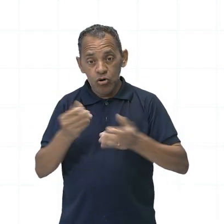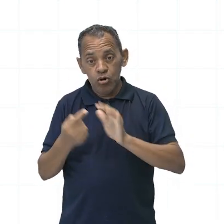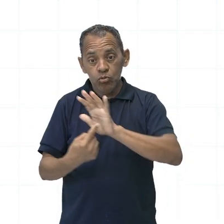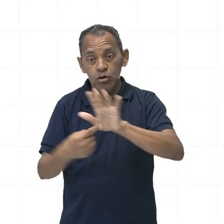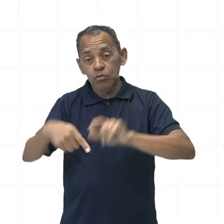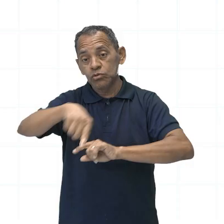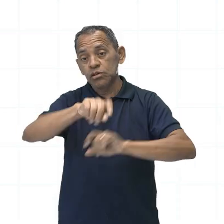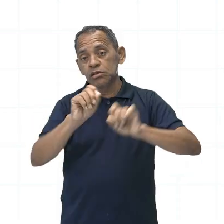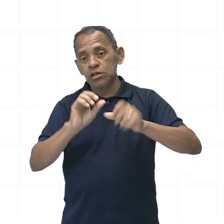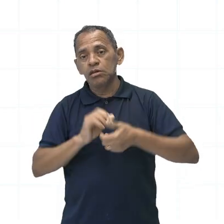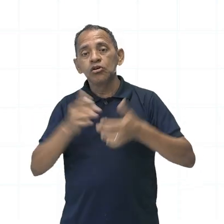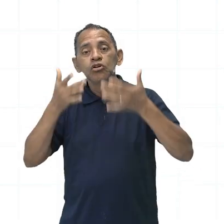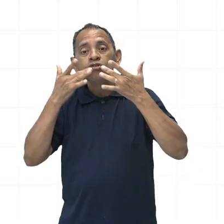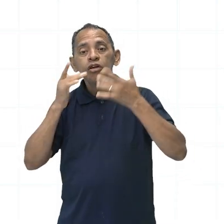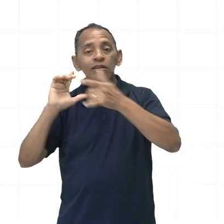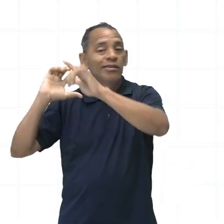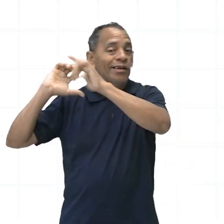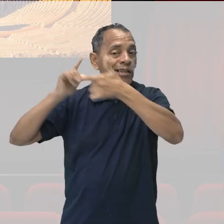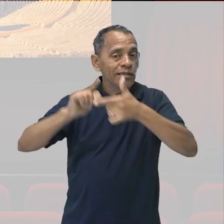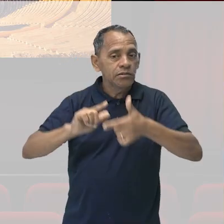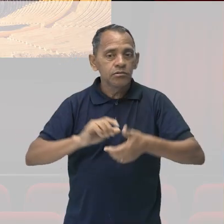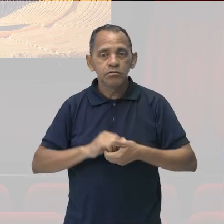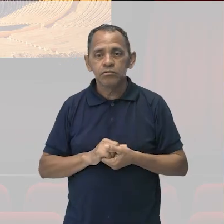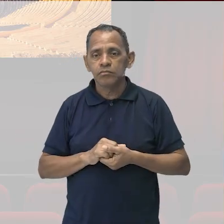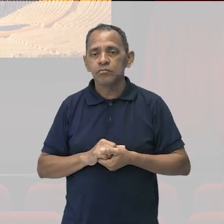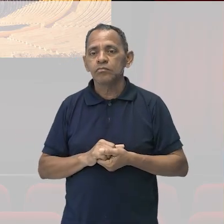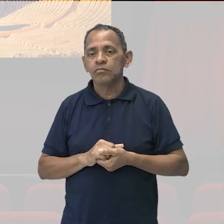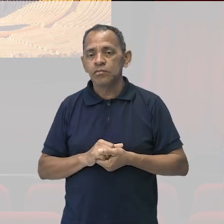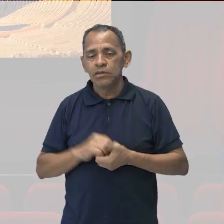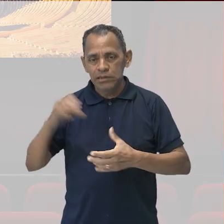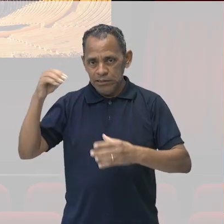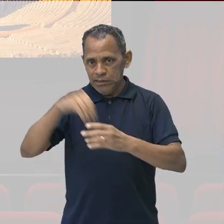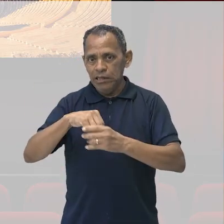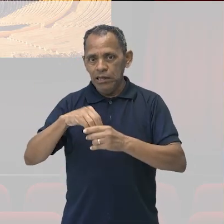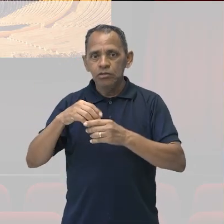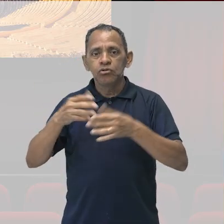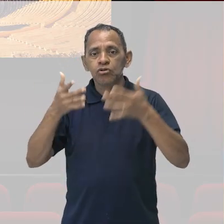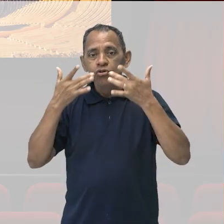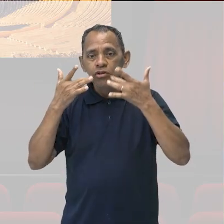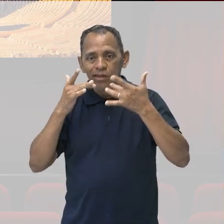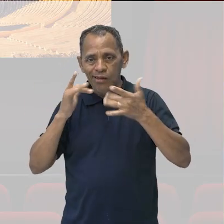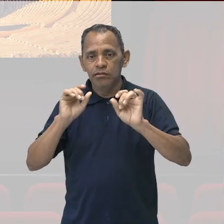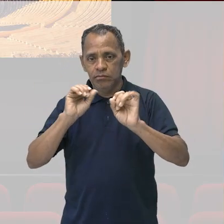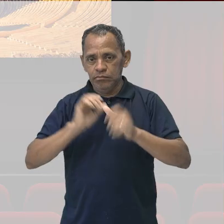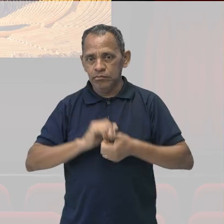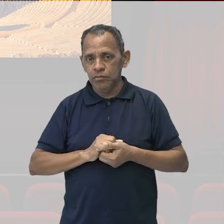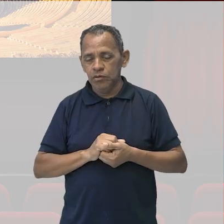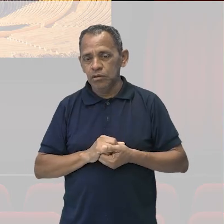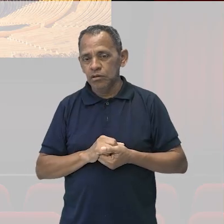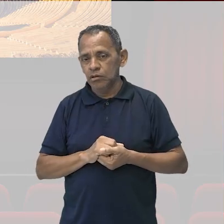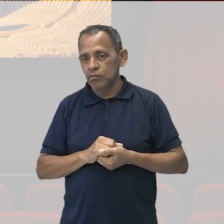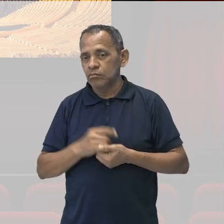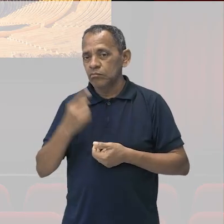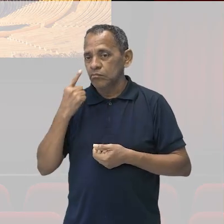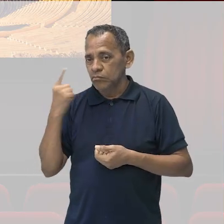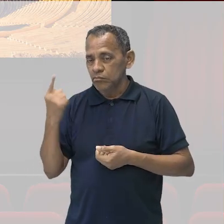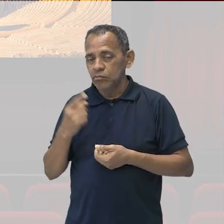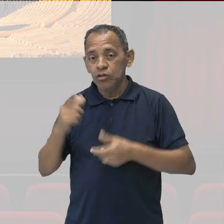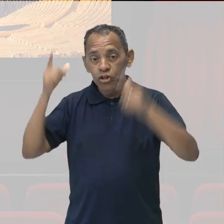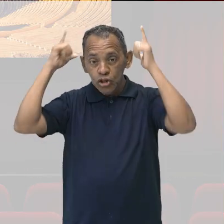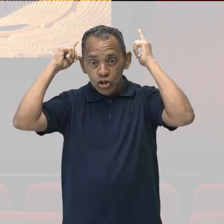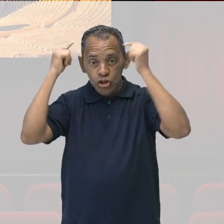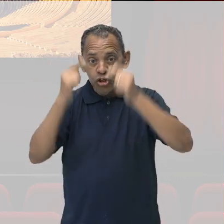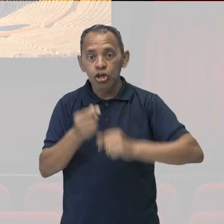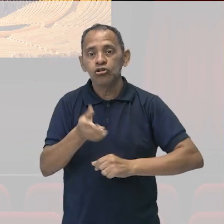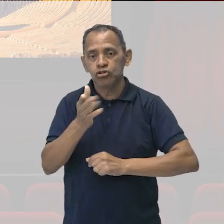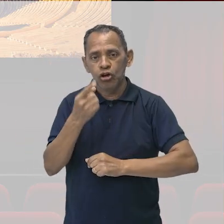mostrar para vocês o teatro clássico. Dentro do teatro clássico, ele inclui o teatro